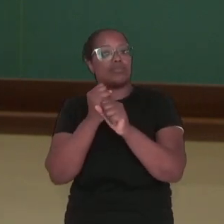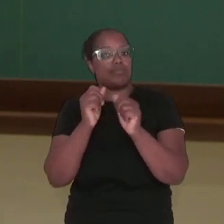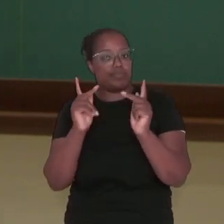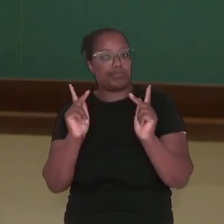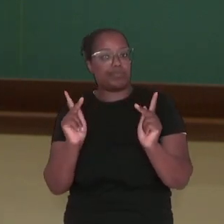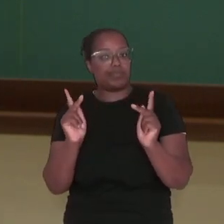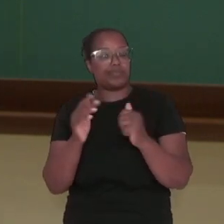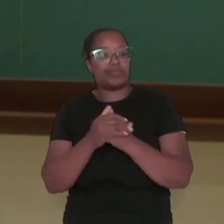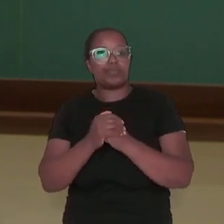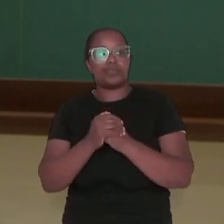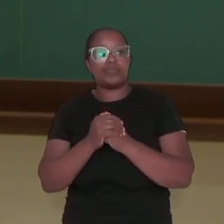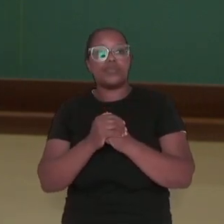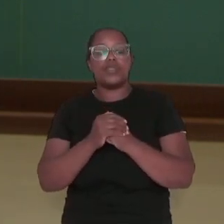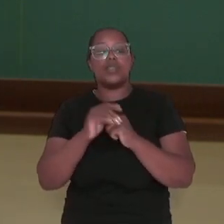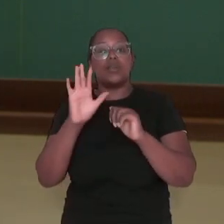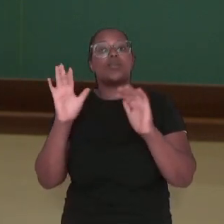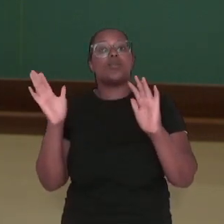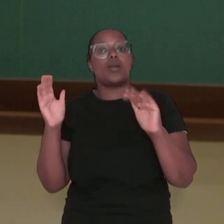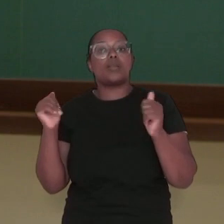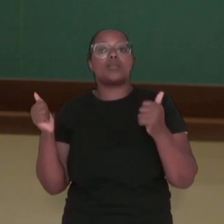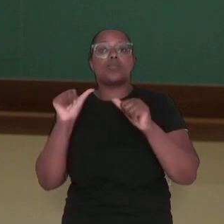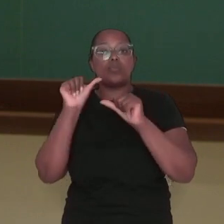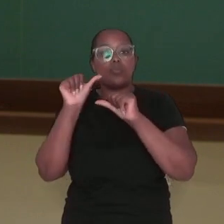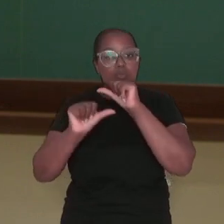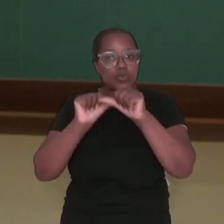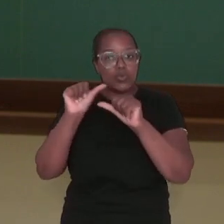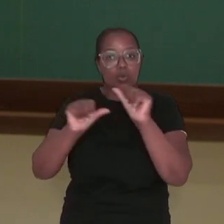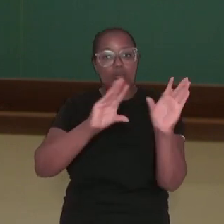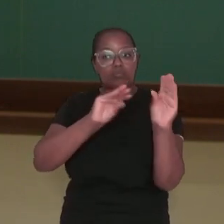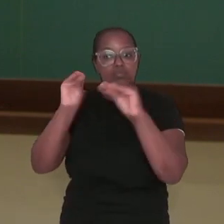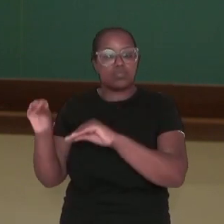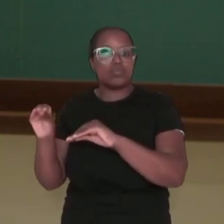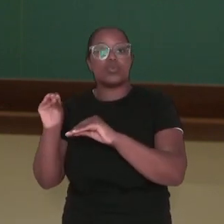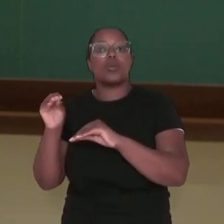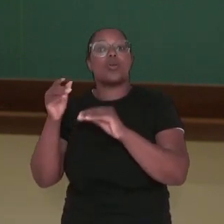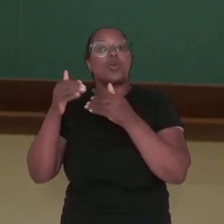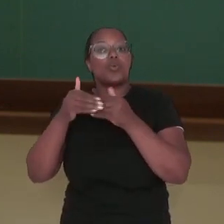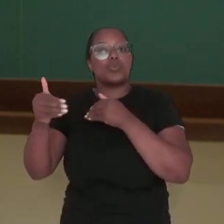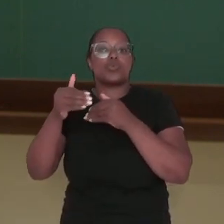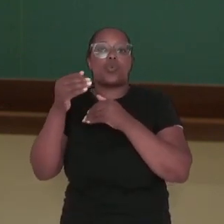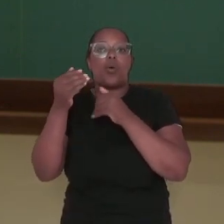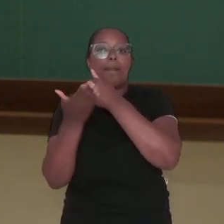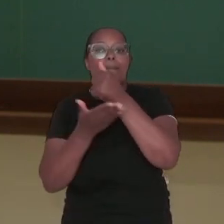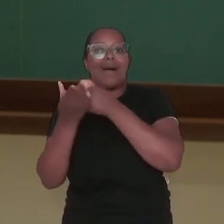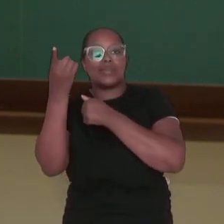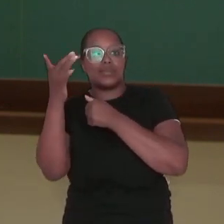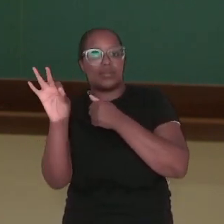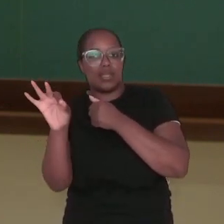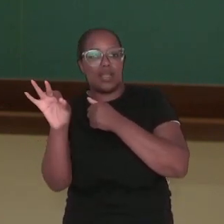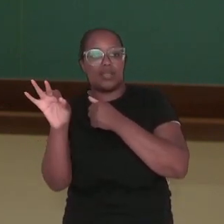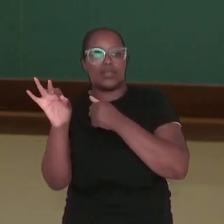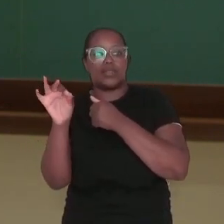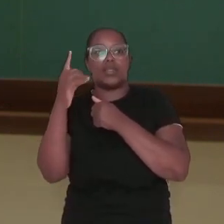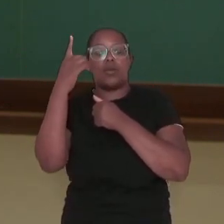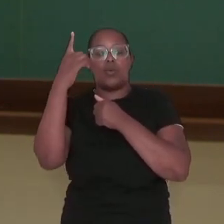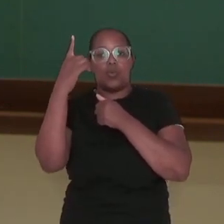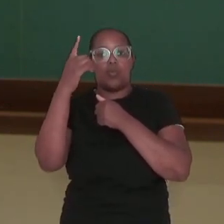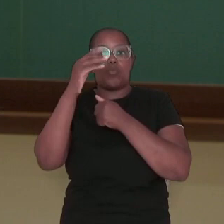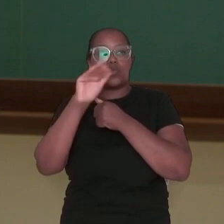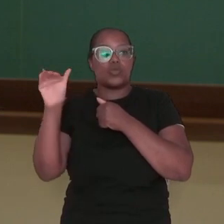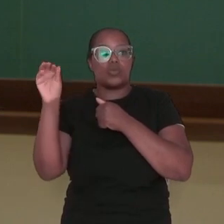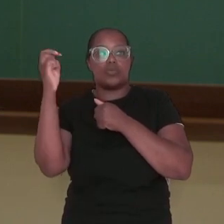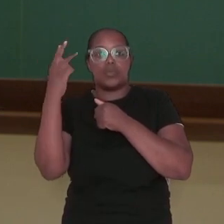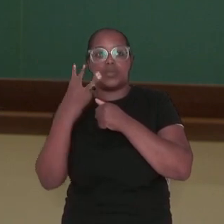professora fez aqui, ó. Repetimos a base e subtraímos os expoentes. Resultado, 1 sobre 3,